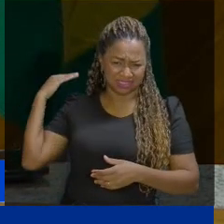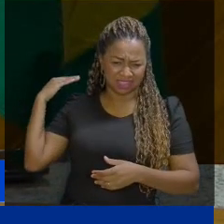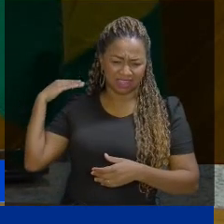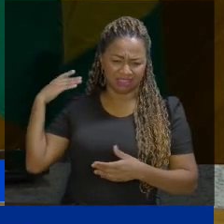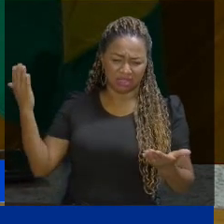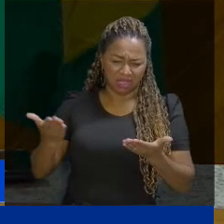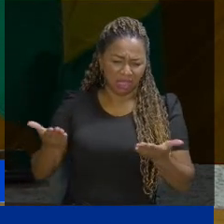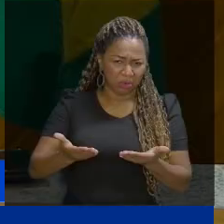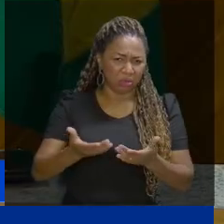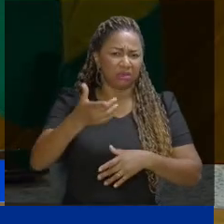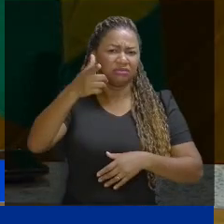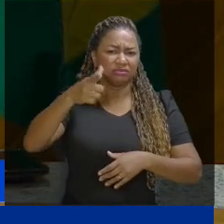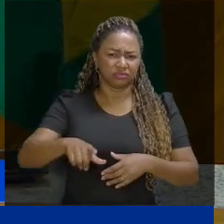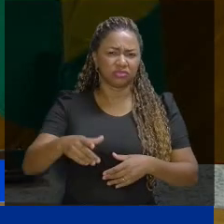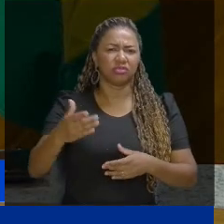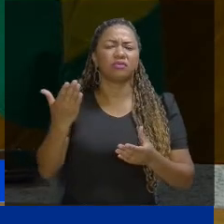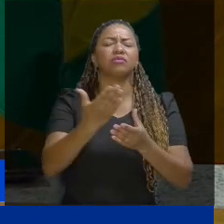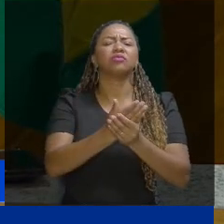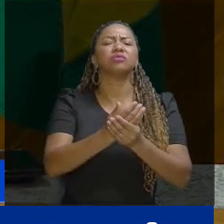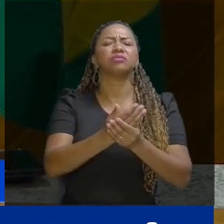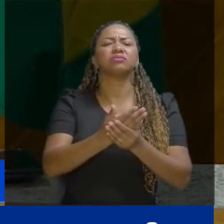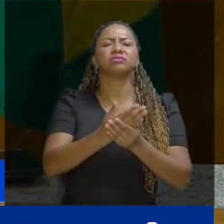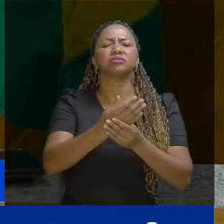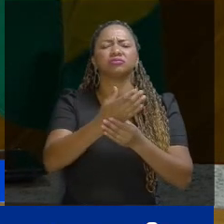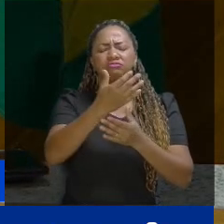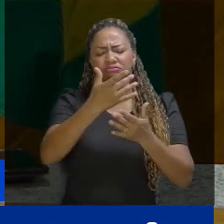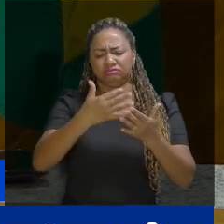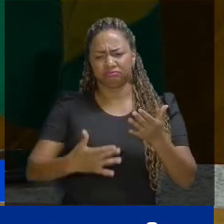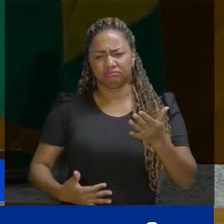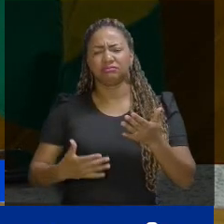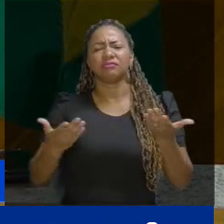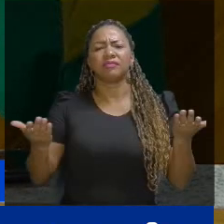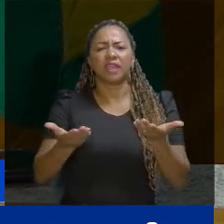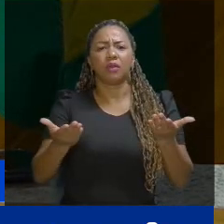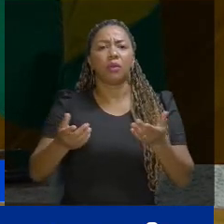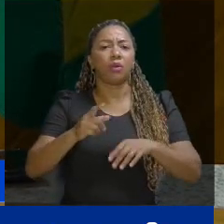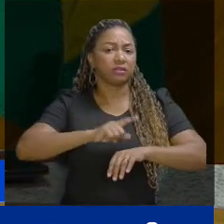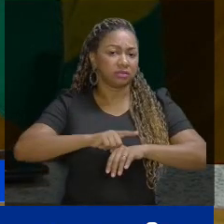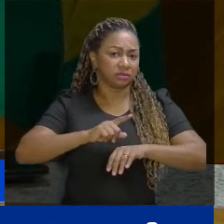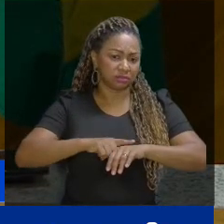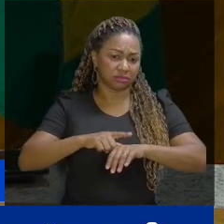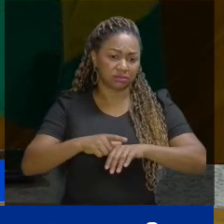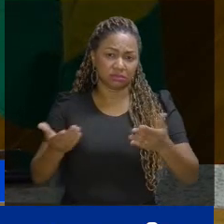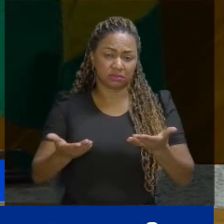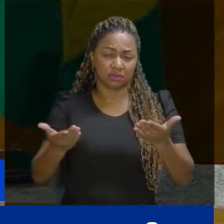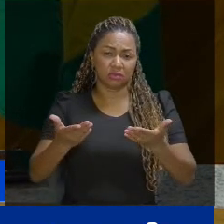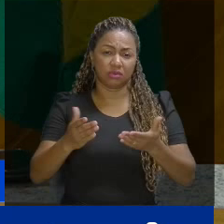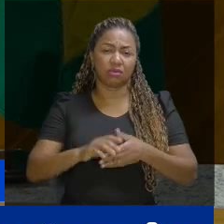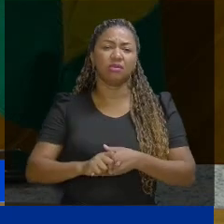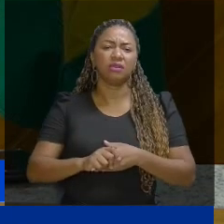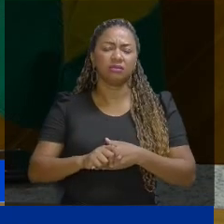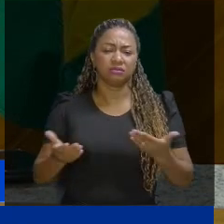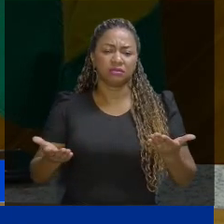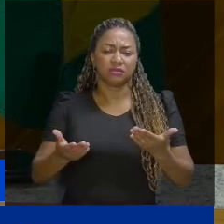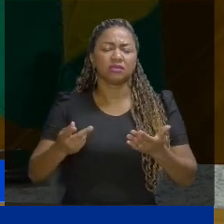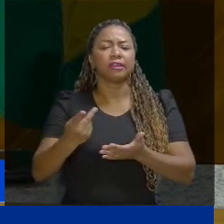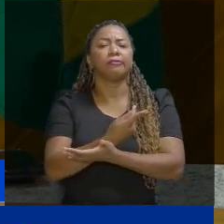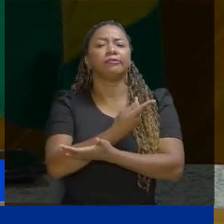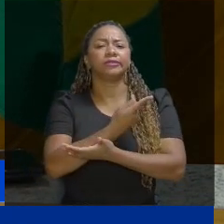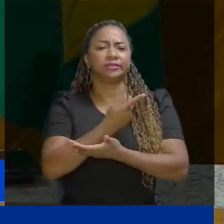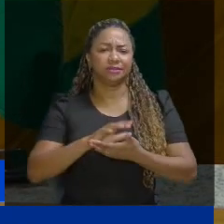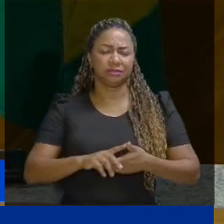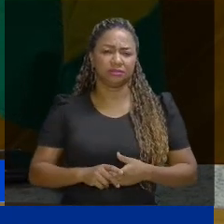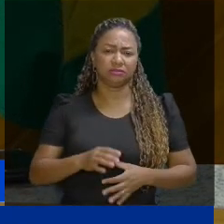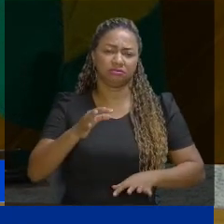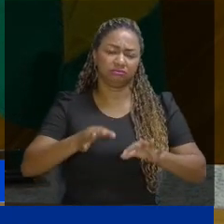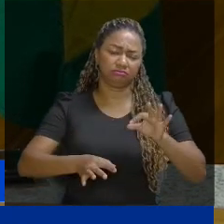trazida agora aos autos, só porque foi efetivamente trazida neste momento aos autos, se torna contemporânea à situação que